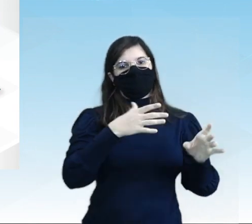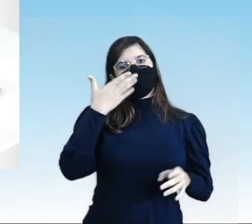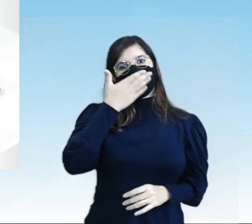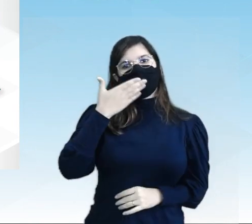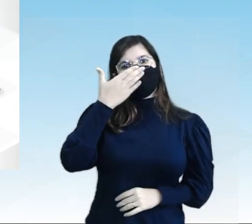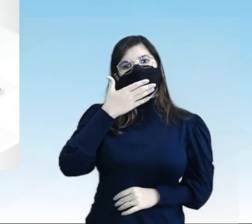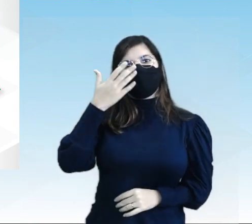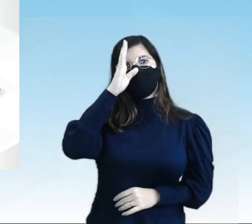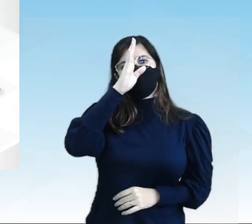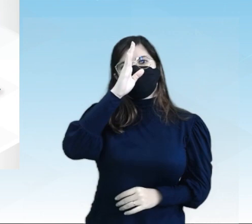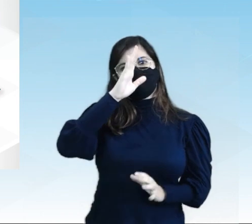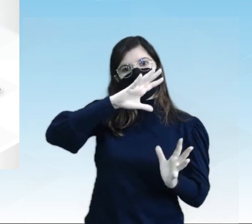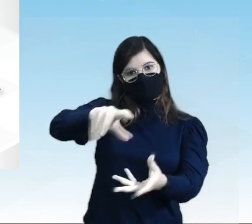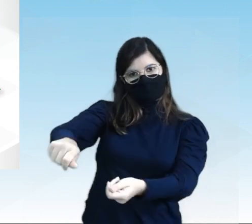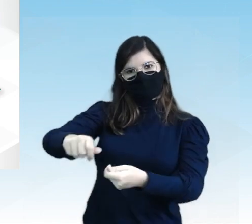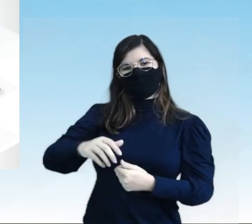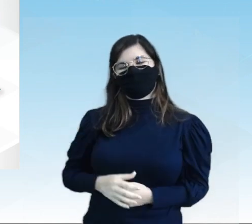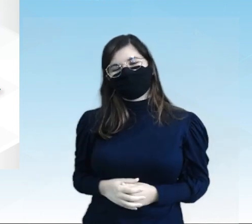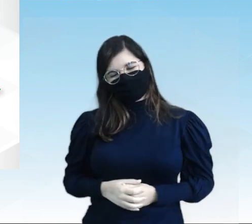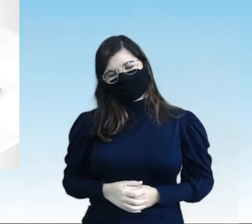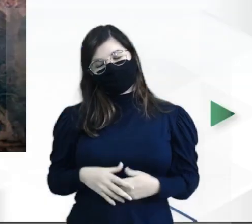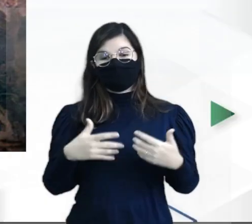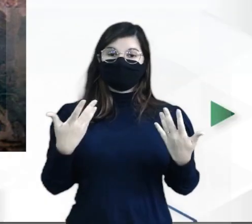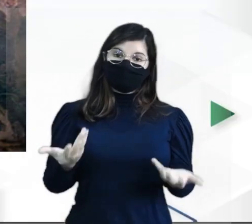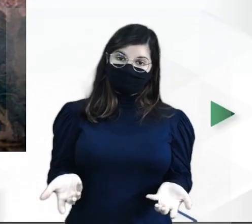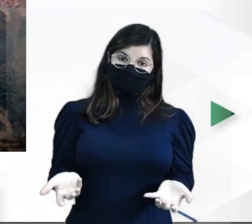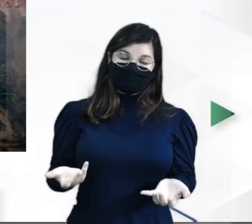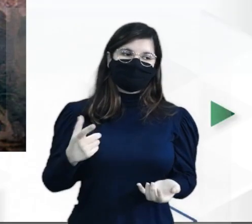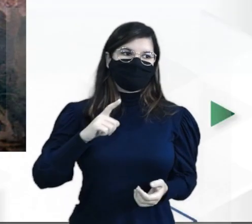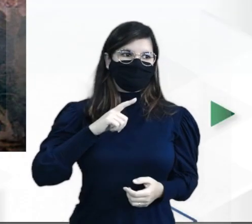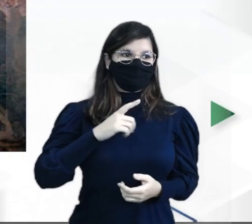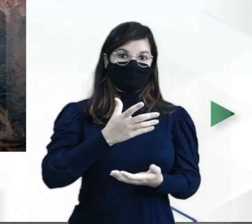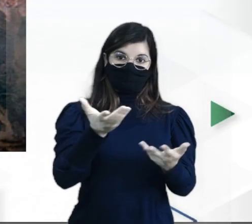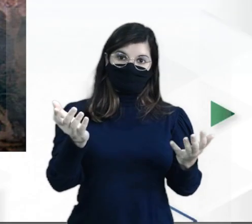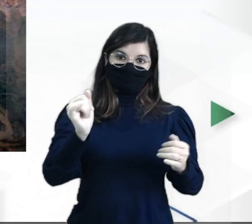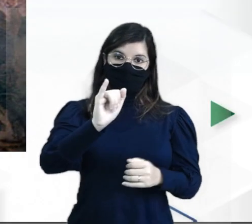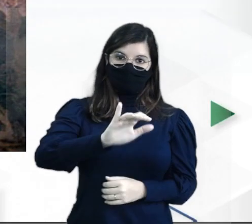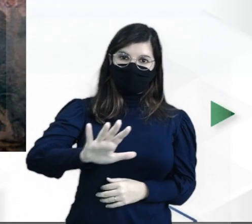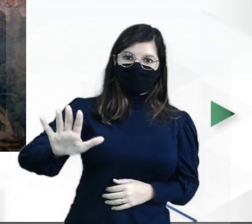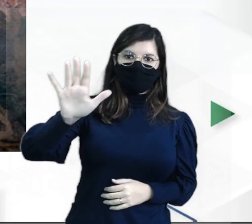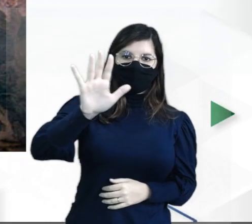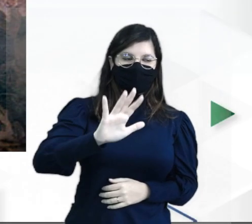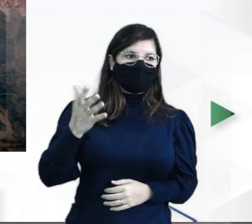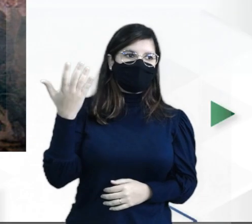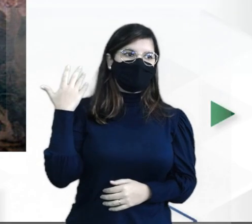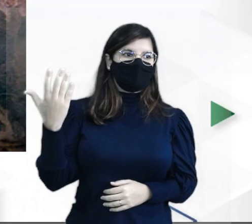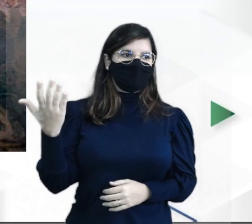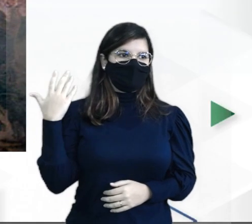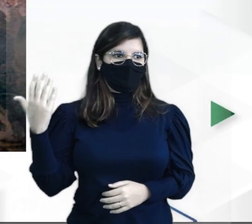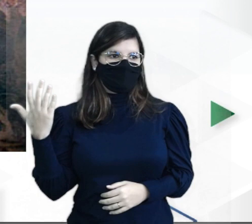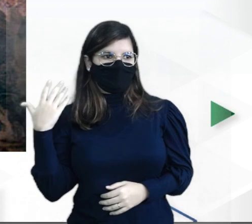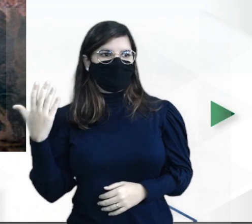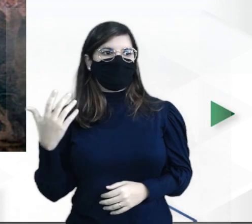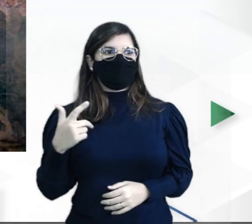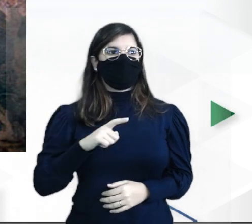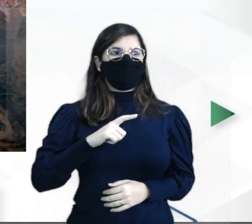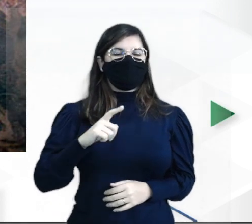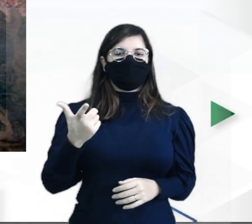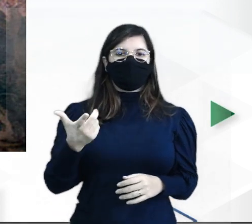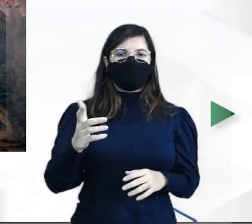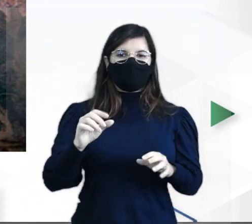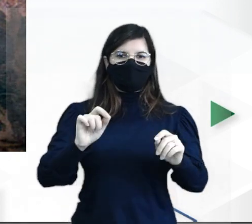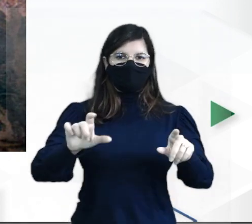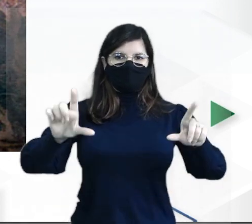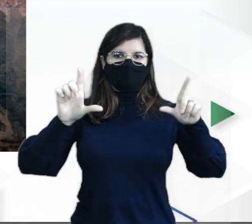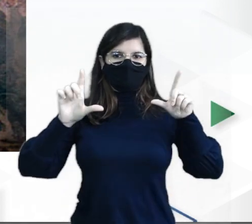Açúcar do planeta tá vendo aí eu tenho para vocês as imagens né da quer ser um retrato se não me